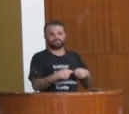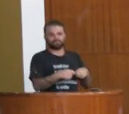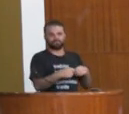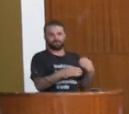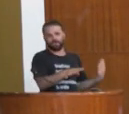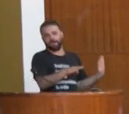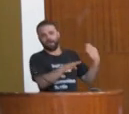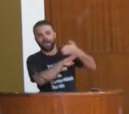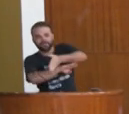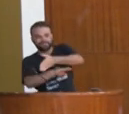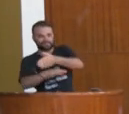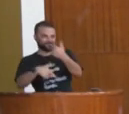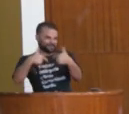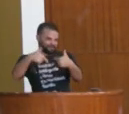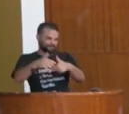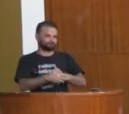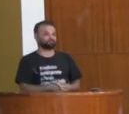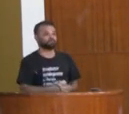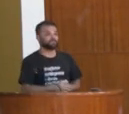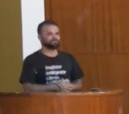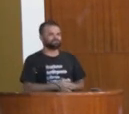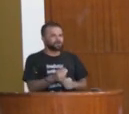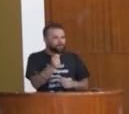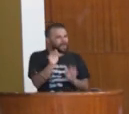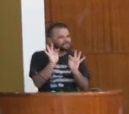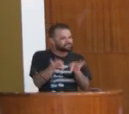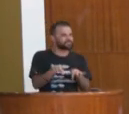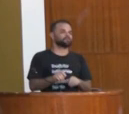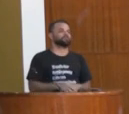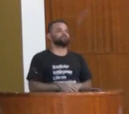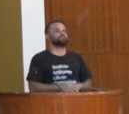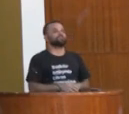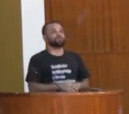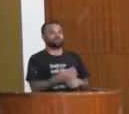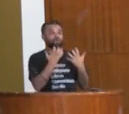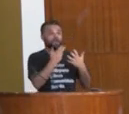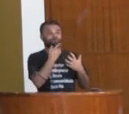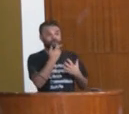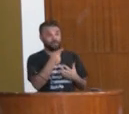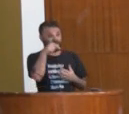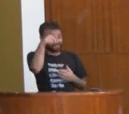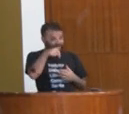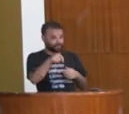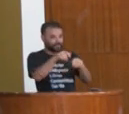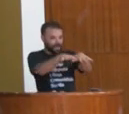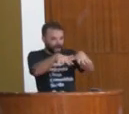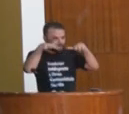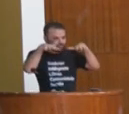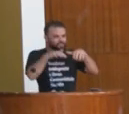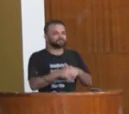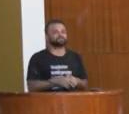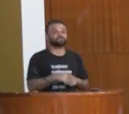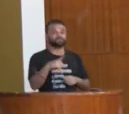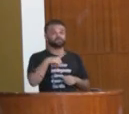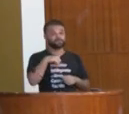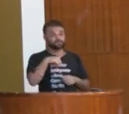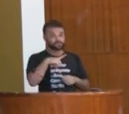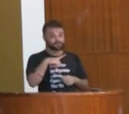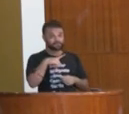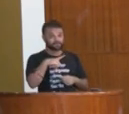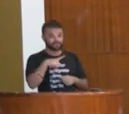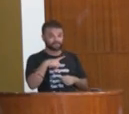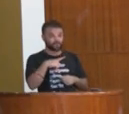Para finalizar, quero dizer que essa audiência pública tem como objetivo sensibilizar a sociedade em